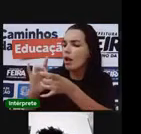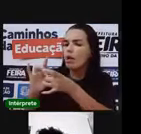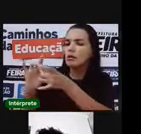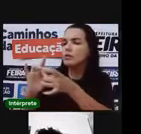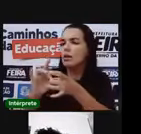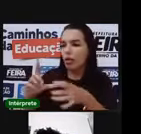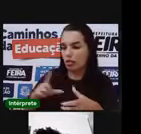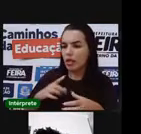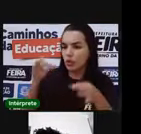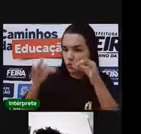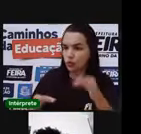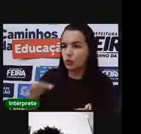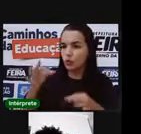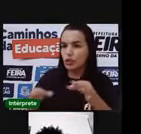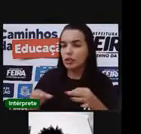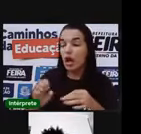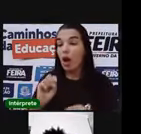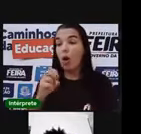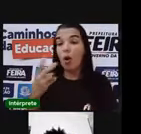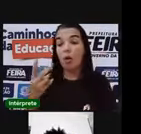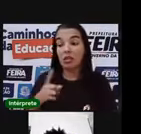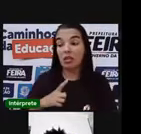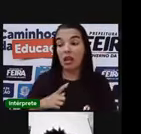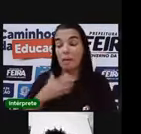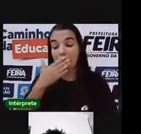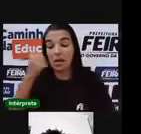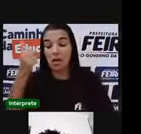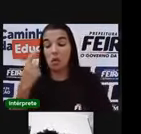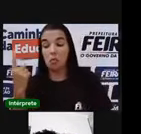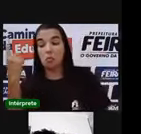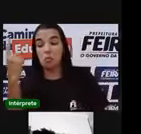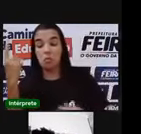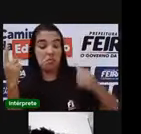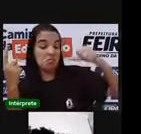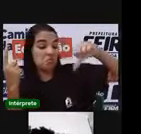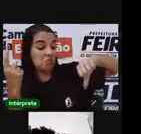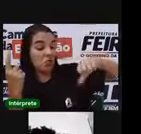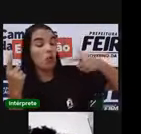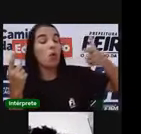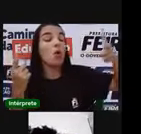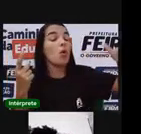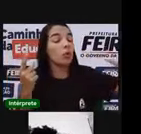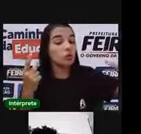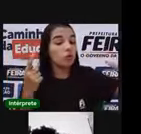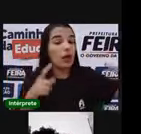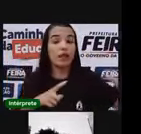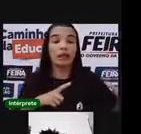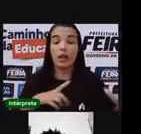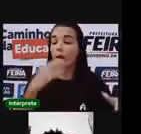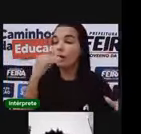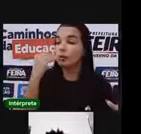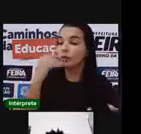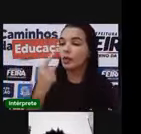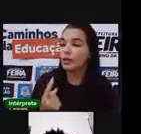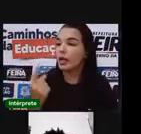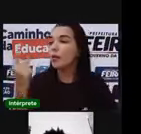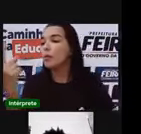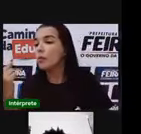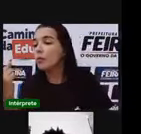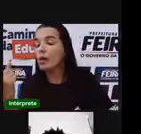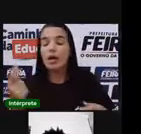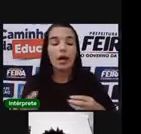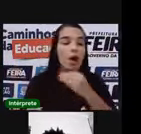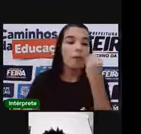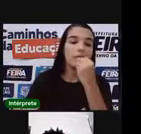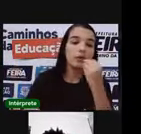ou eu estou privilegiando um, desprivilegiando o outro, dando oportunidade a um e a outro ou a outra